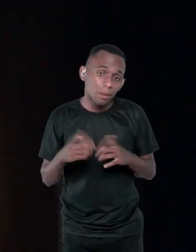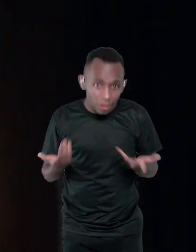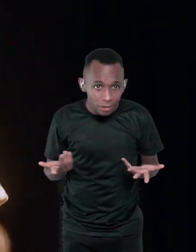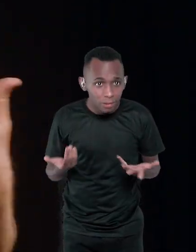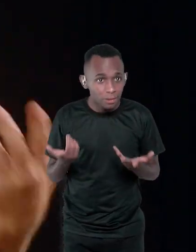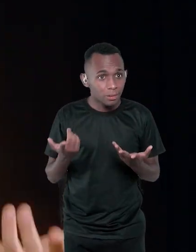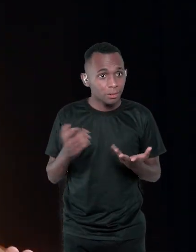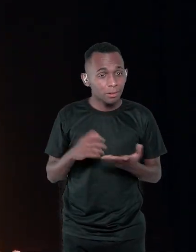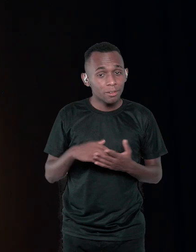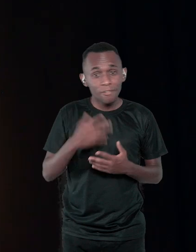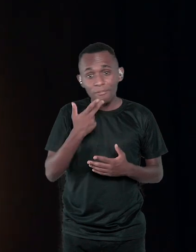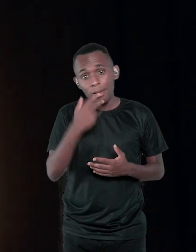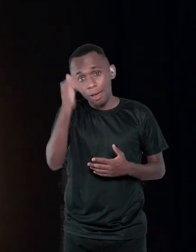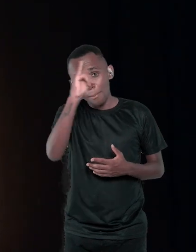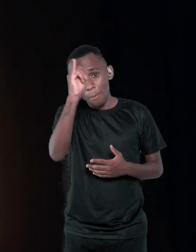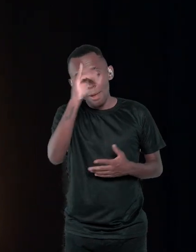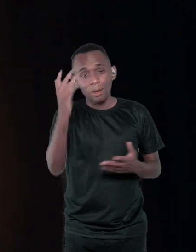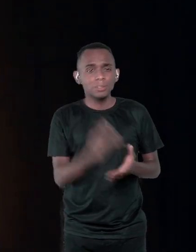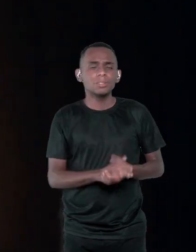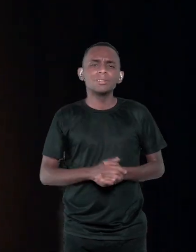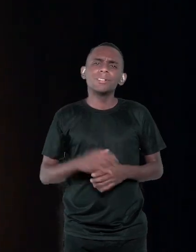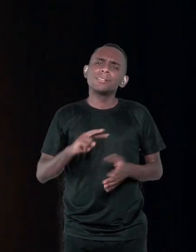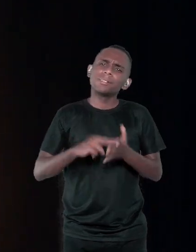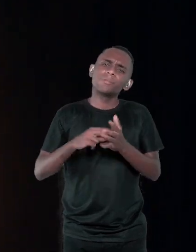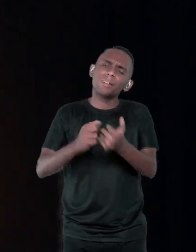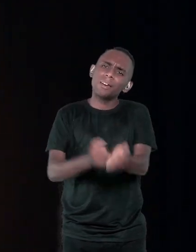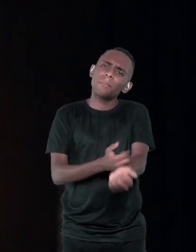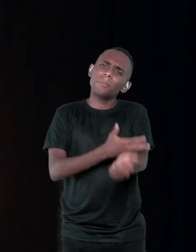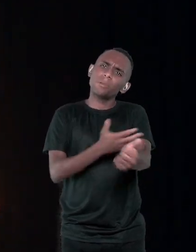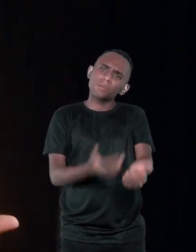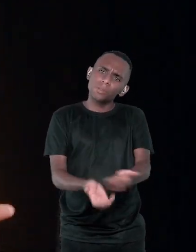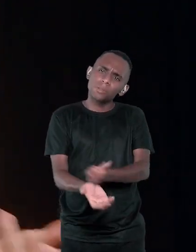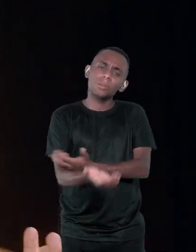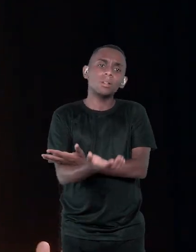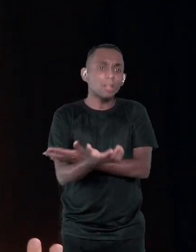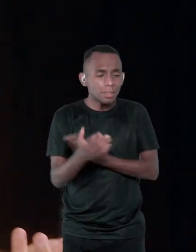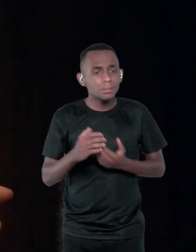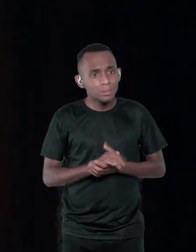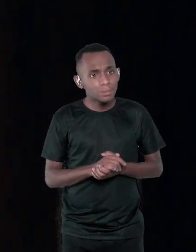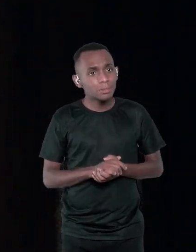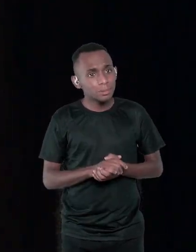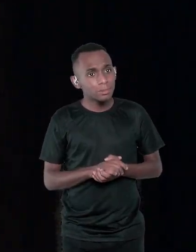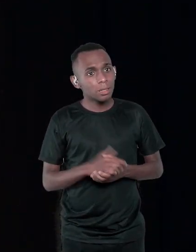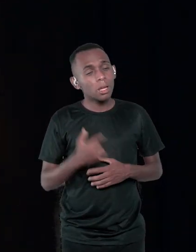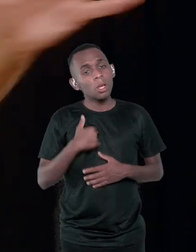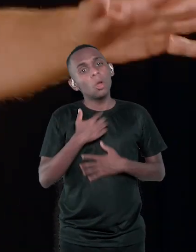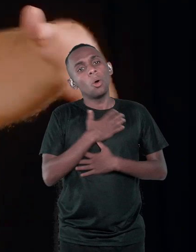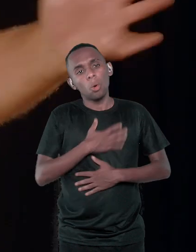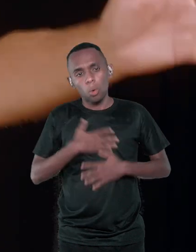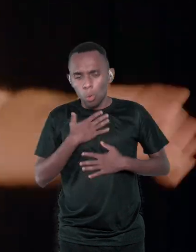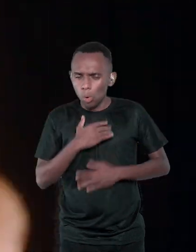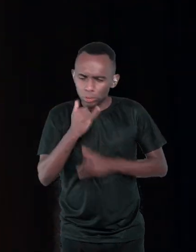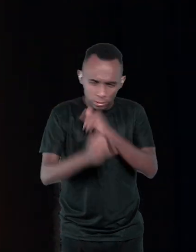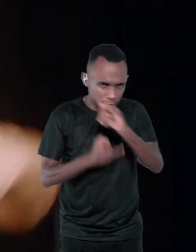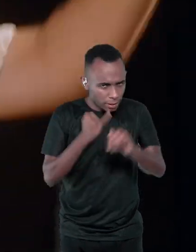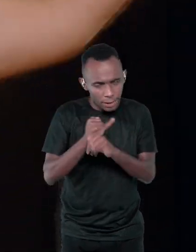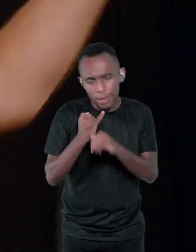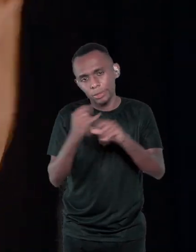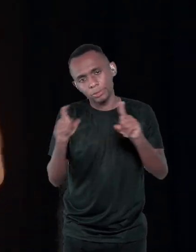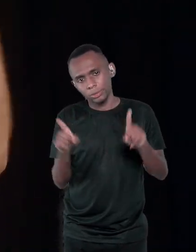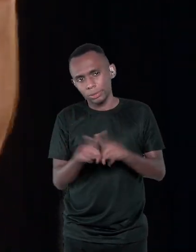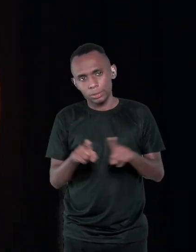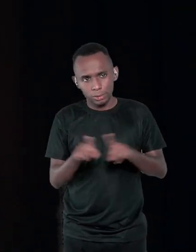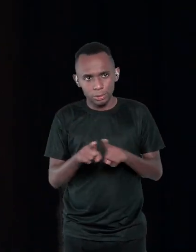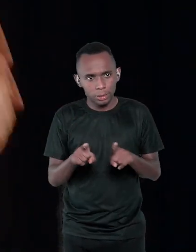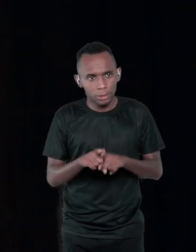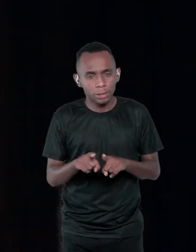isso, né, super, super emocionante. Assim, super, né, um contato. Eu gosto de internet também, eu fico no streaming. Acabei de